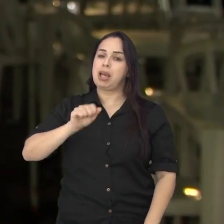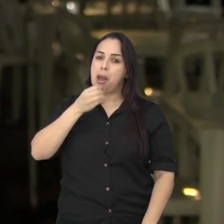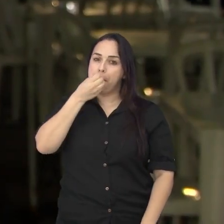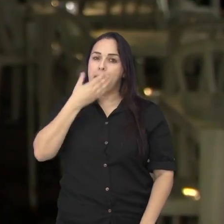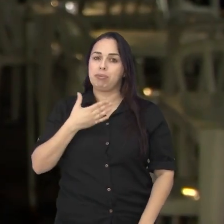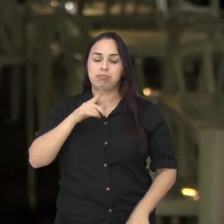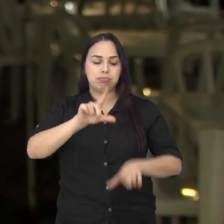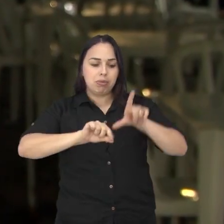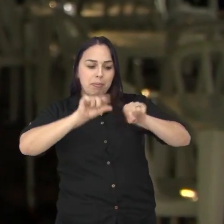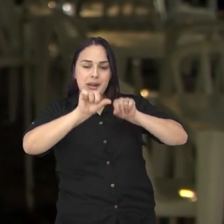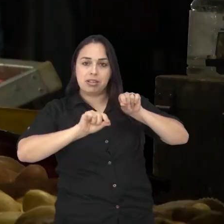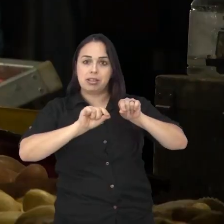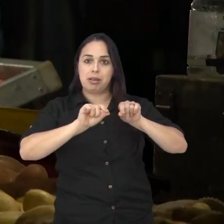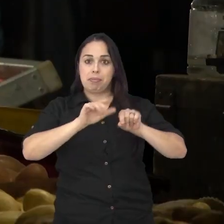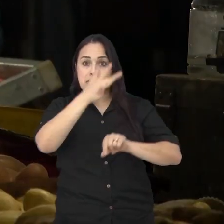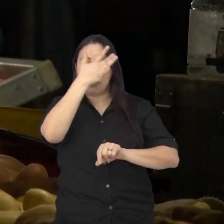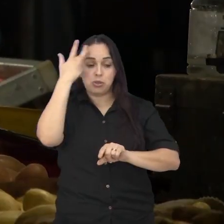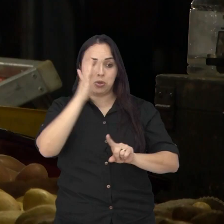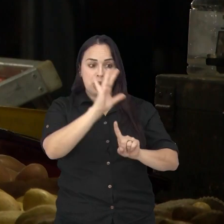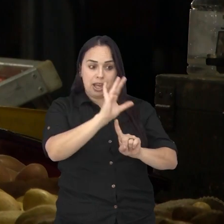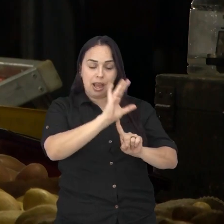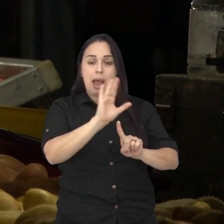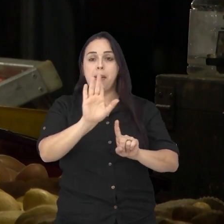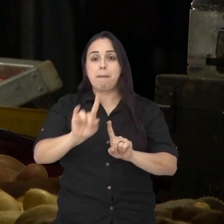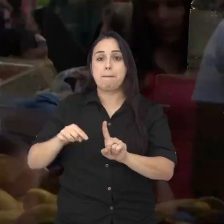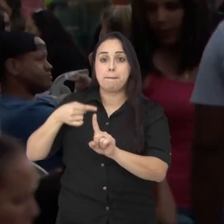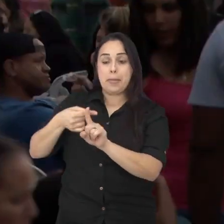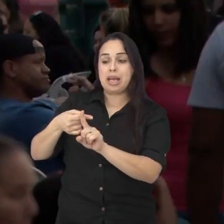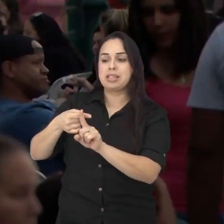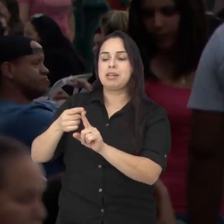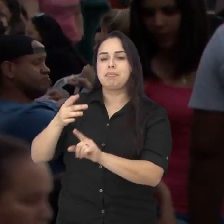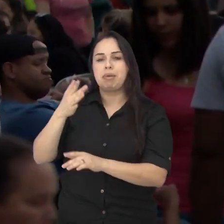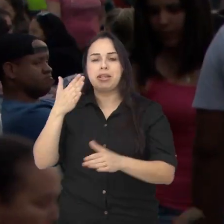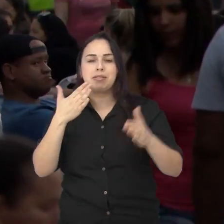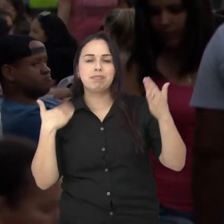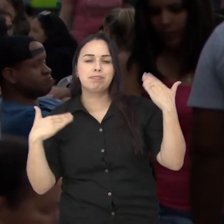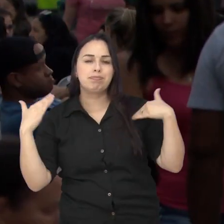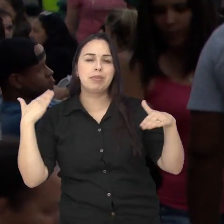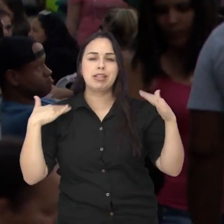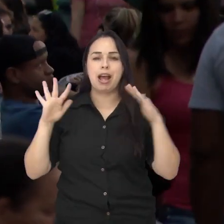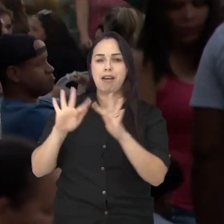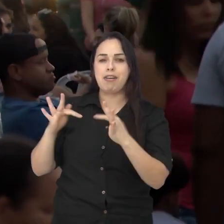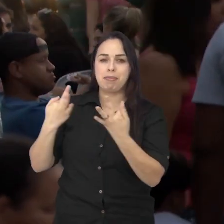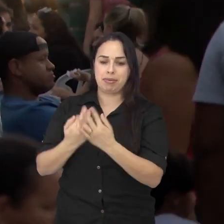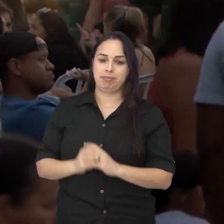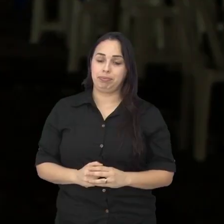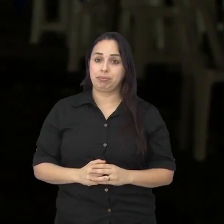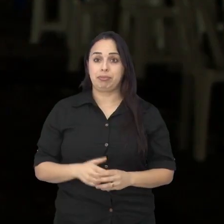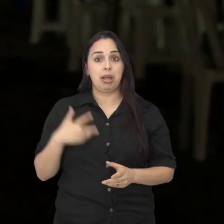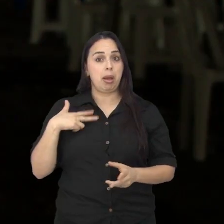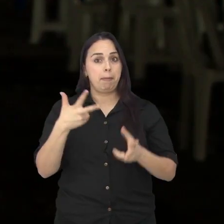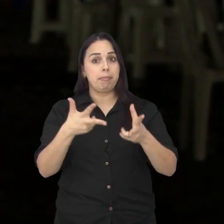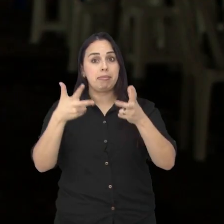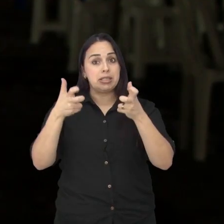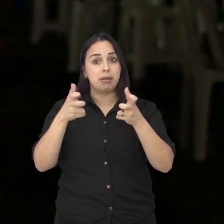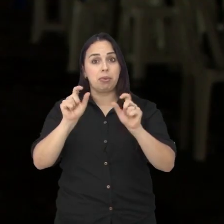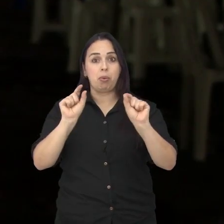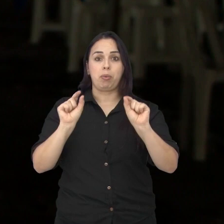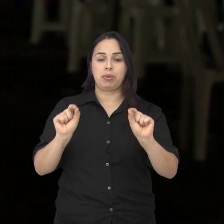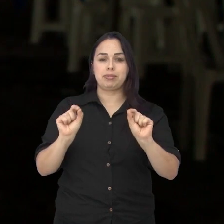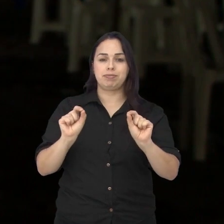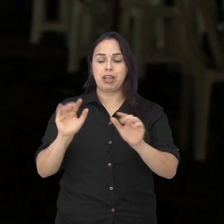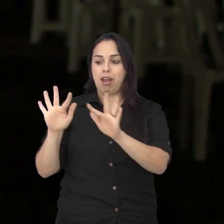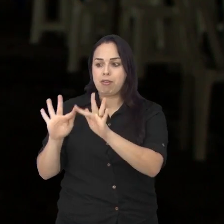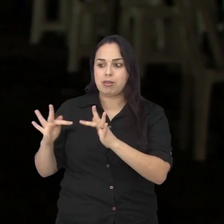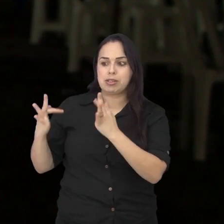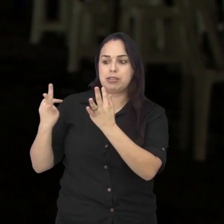uma opção a mais, não só para os consumidores, mas também para o passeio das famílias. Uma coisa que eu noto